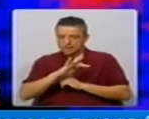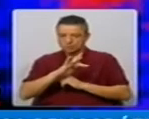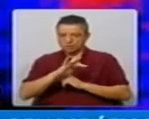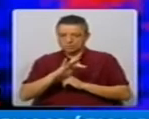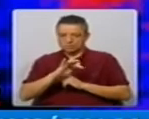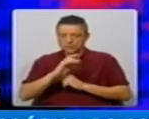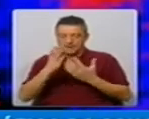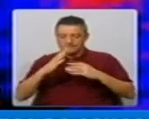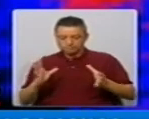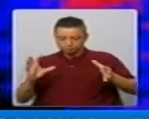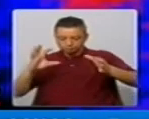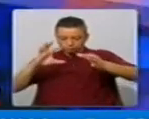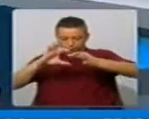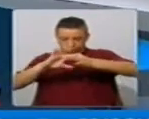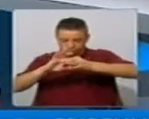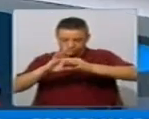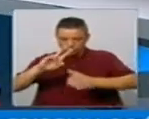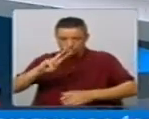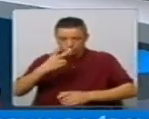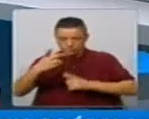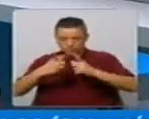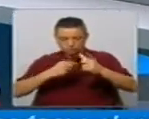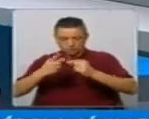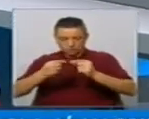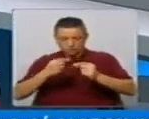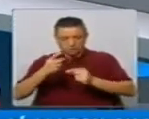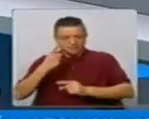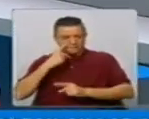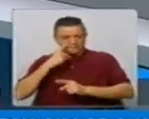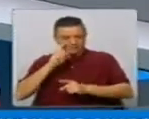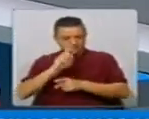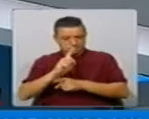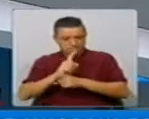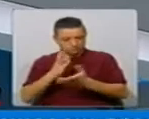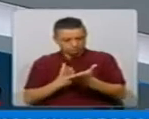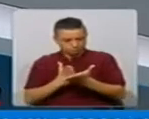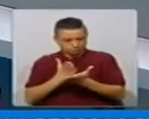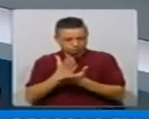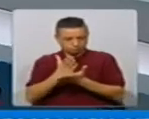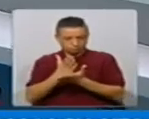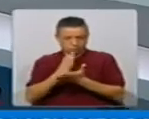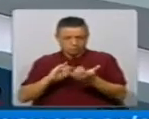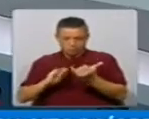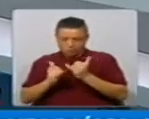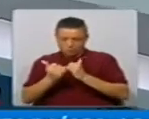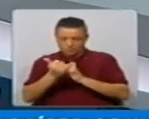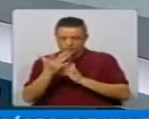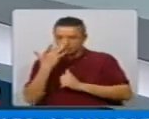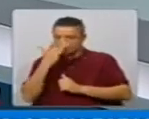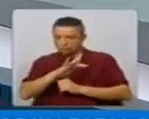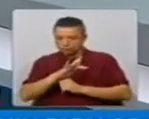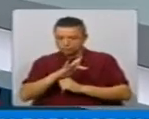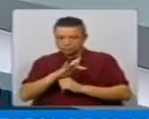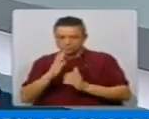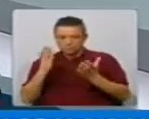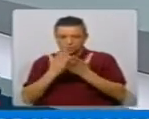é uma fusão de duas estrelas que conseguiu sobreviver praticamente intacta ao buraco negro e, de acordo com os